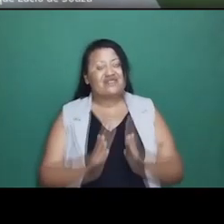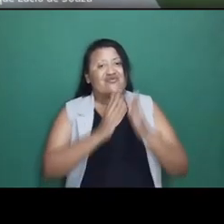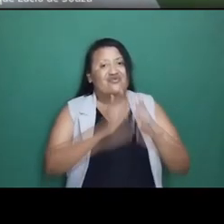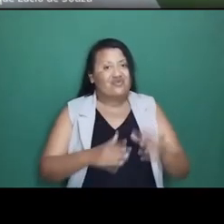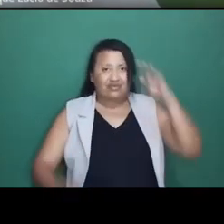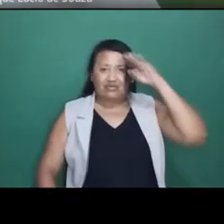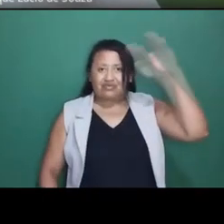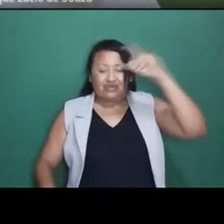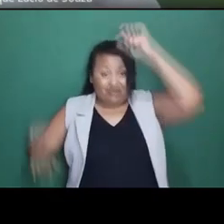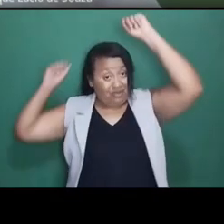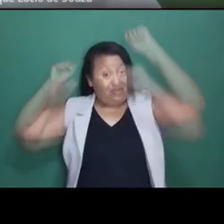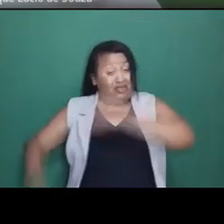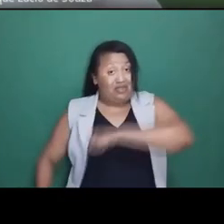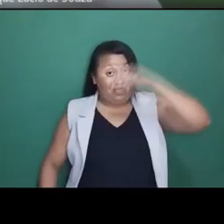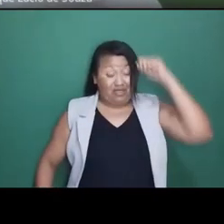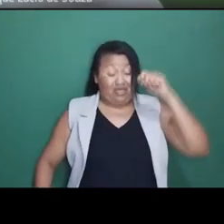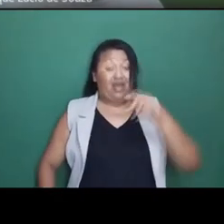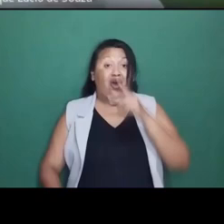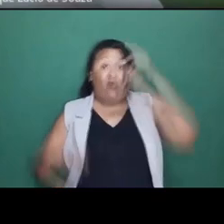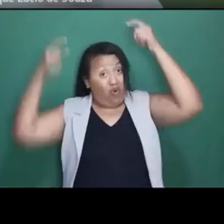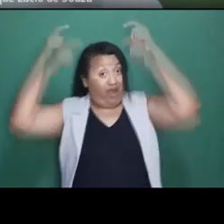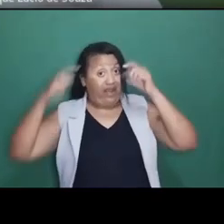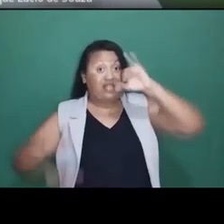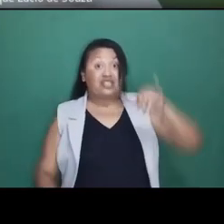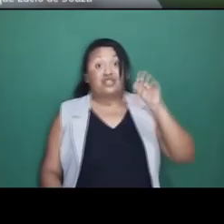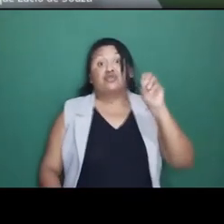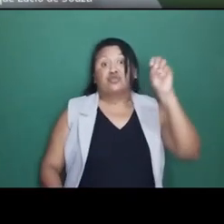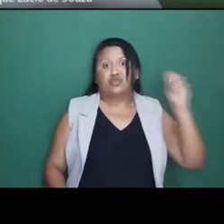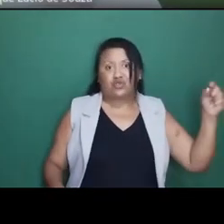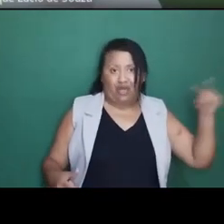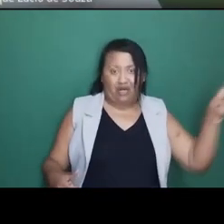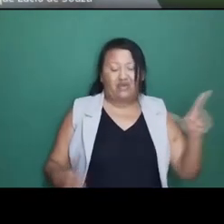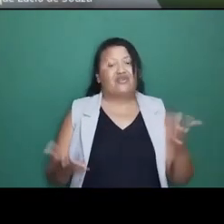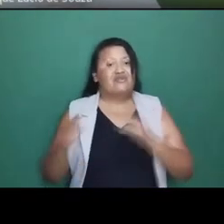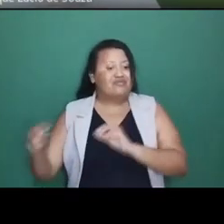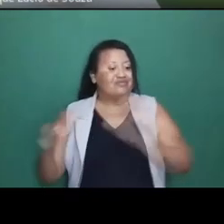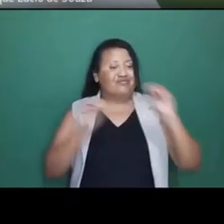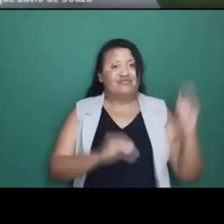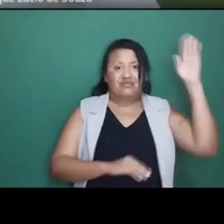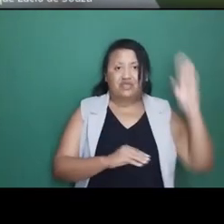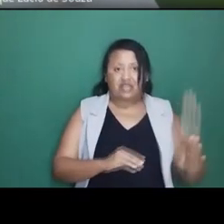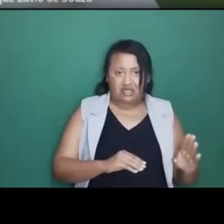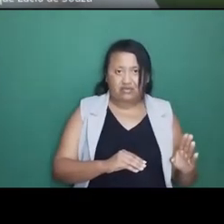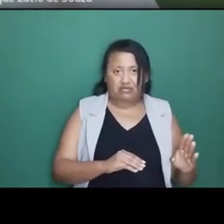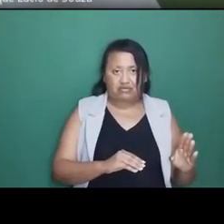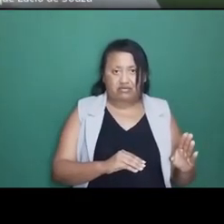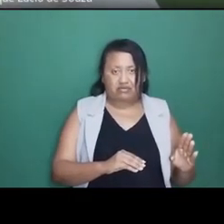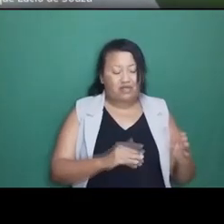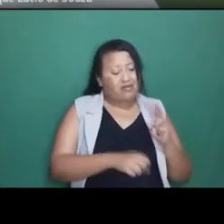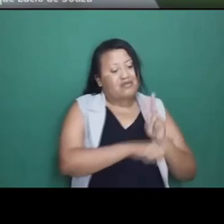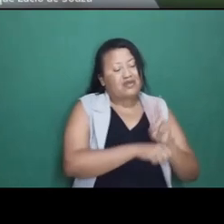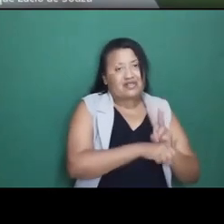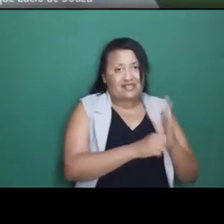Dom João e a curto português embarcaram para o Brasil sobre a proteção de